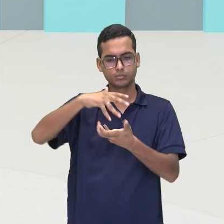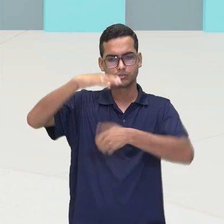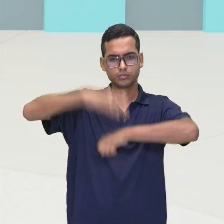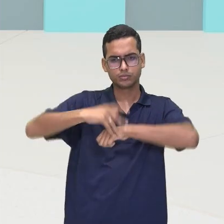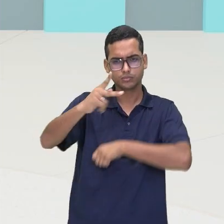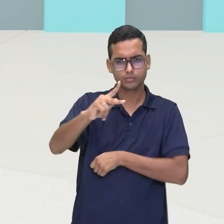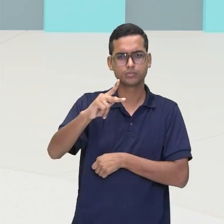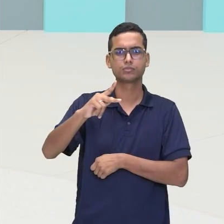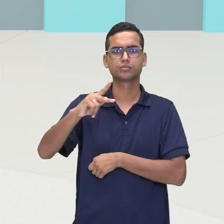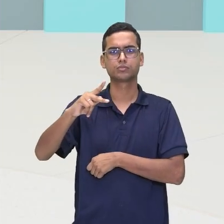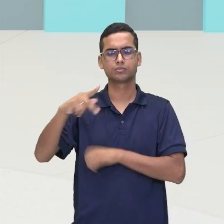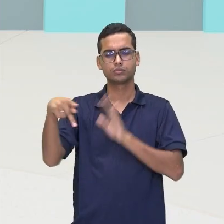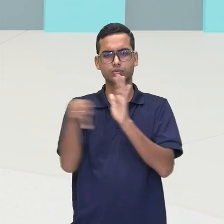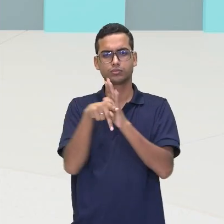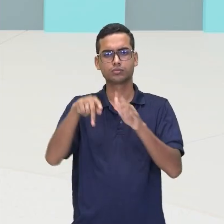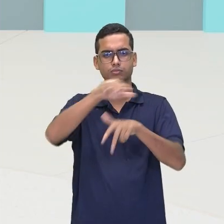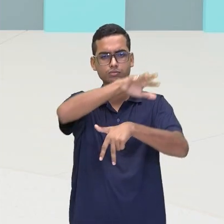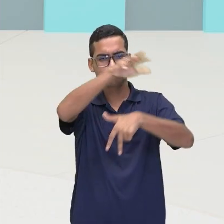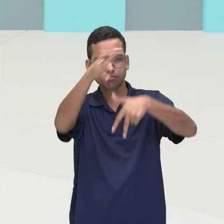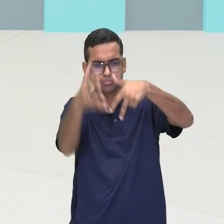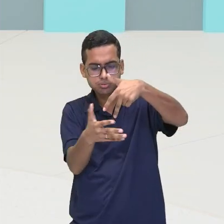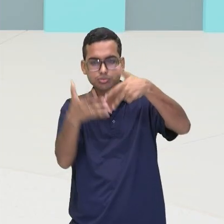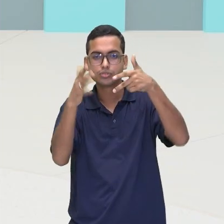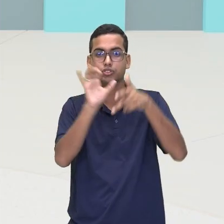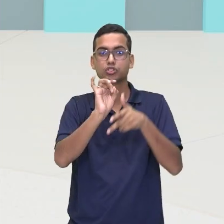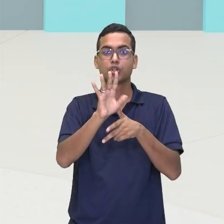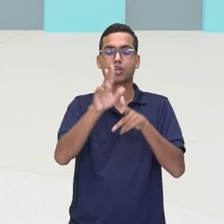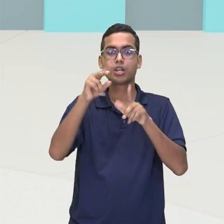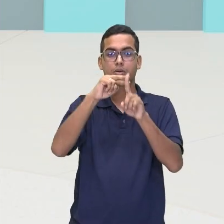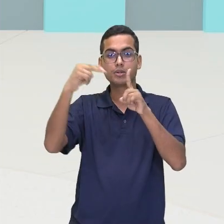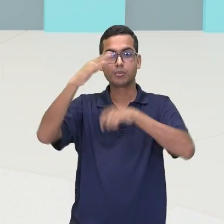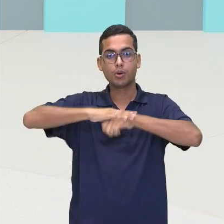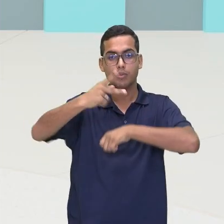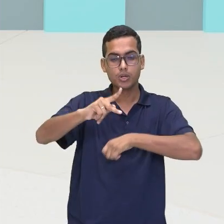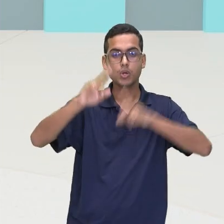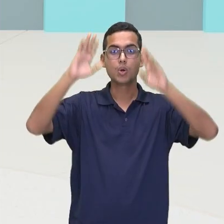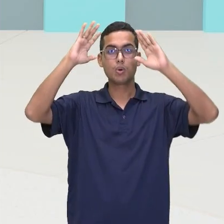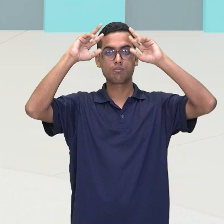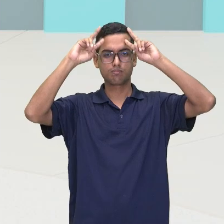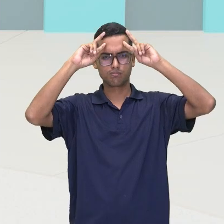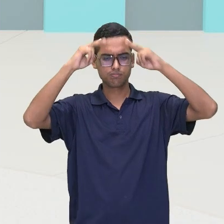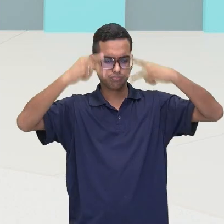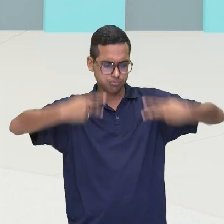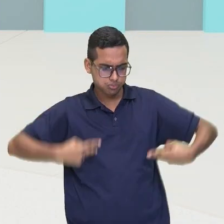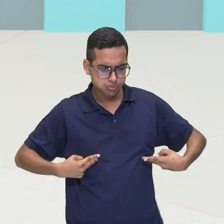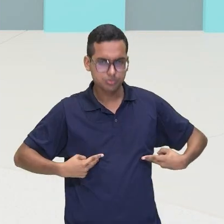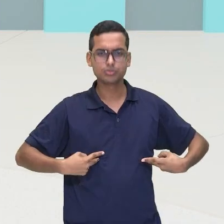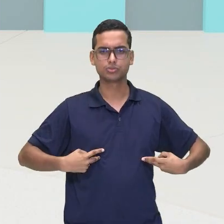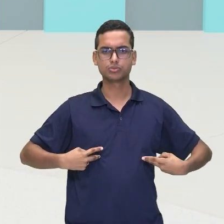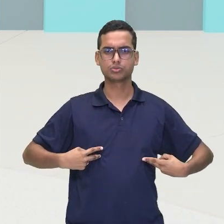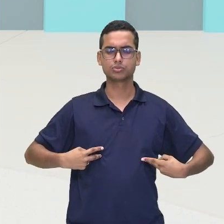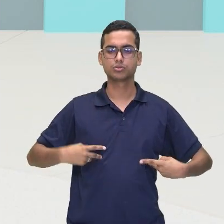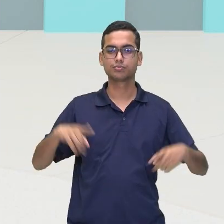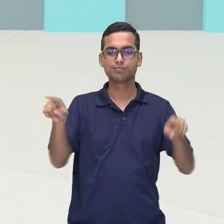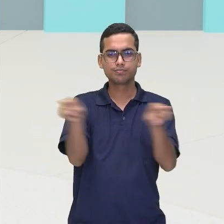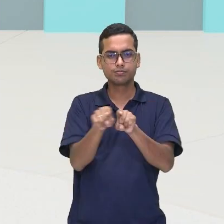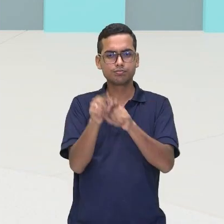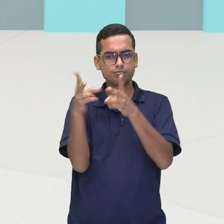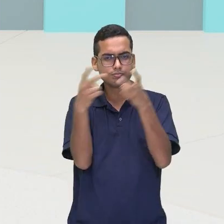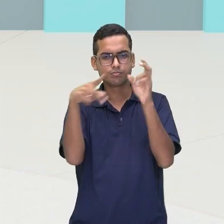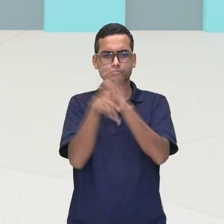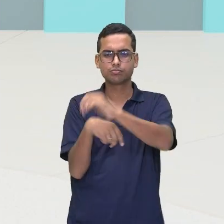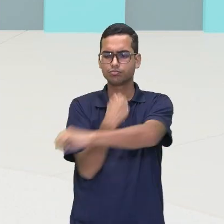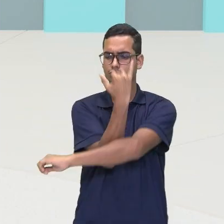bolha. E a partir daqui a gente passa a perceber outras coisas, como olhar também para a natureza. E